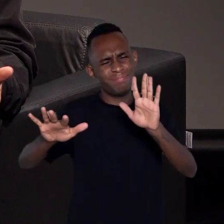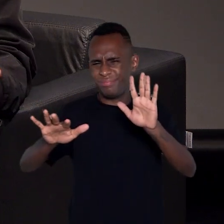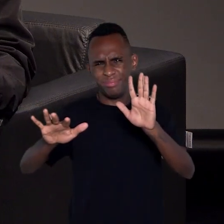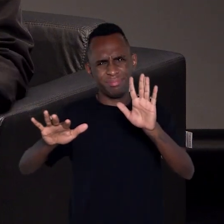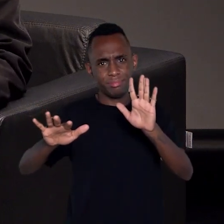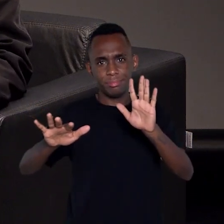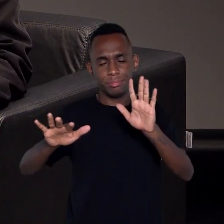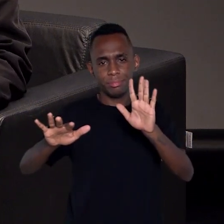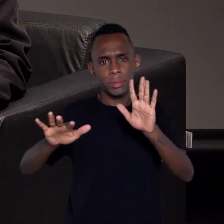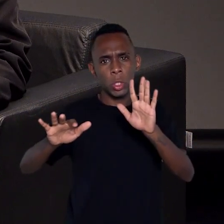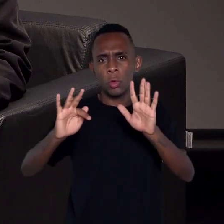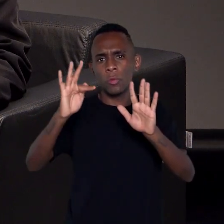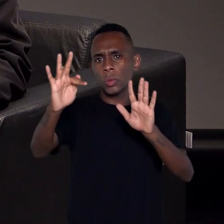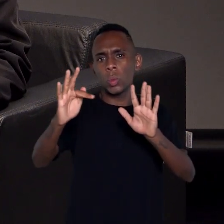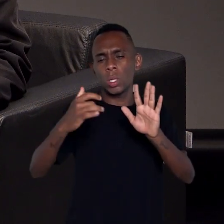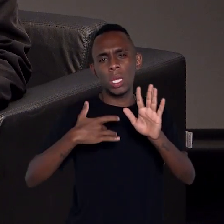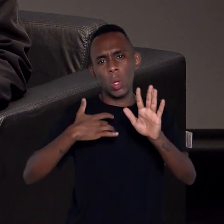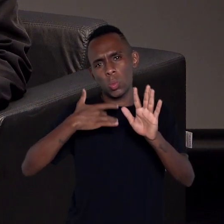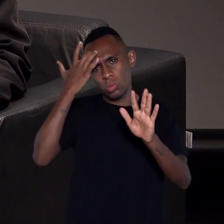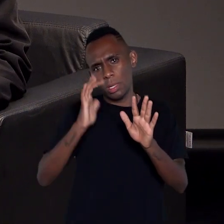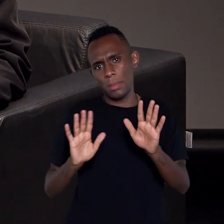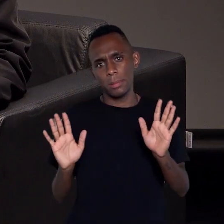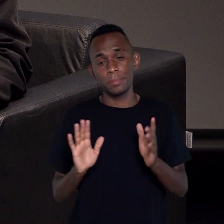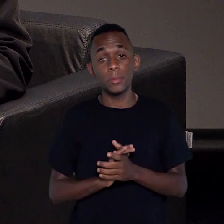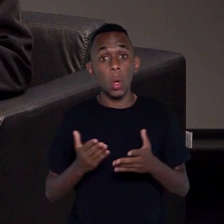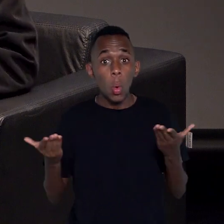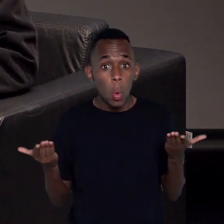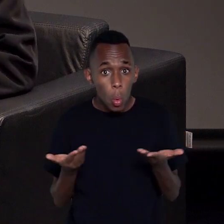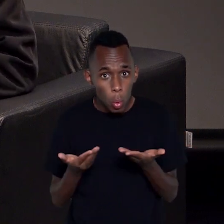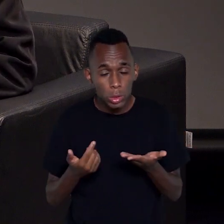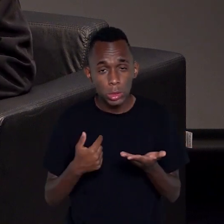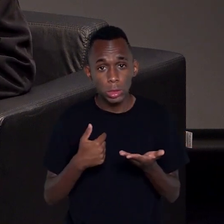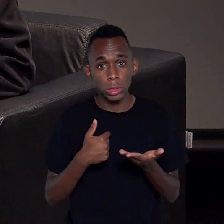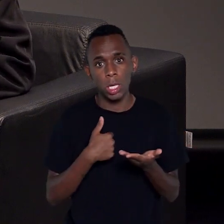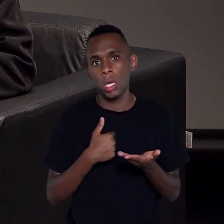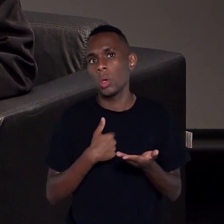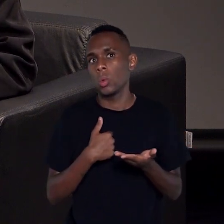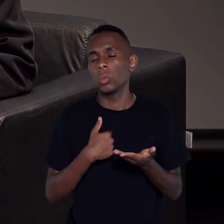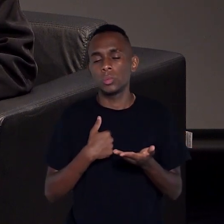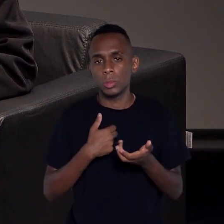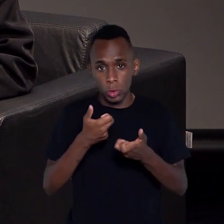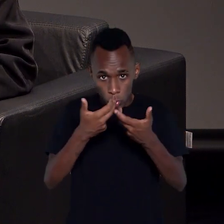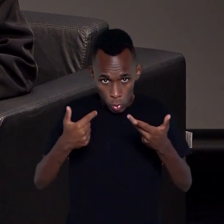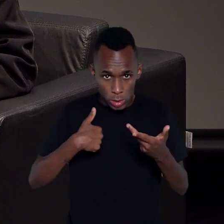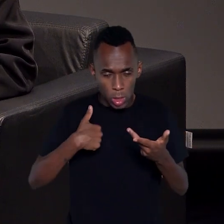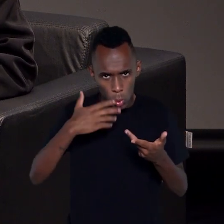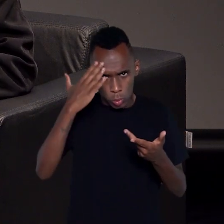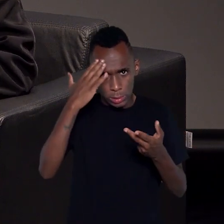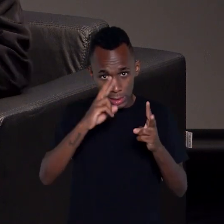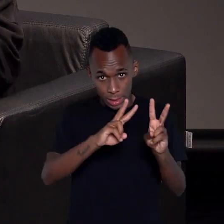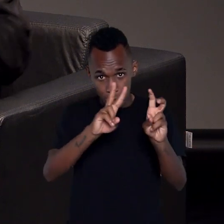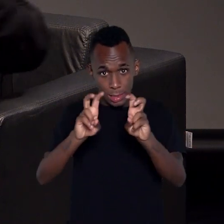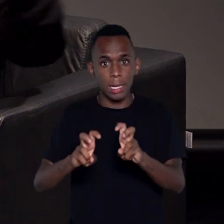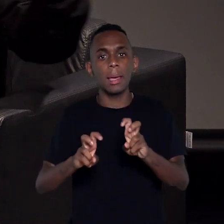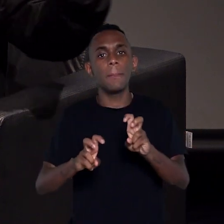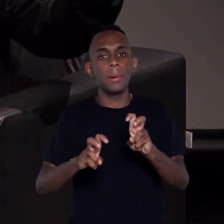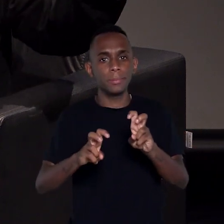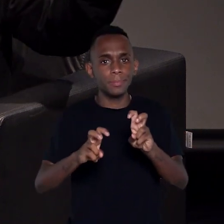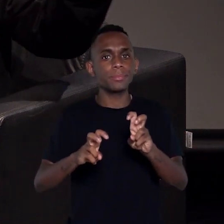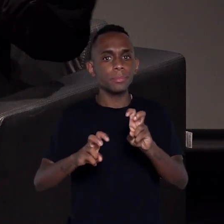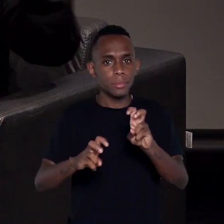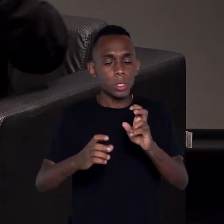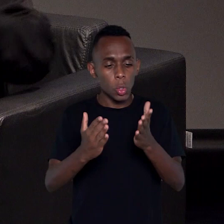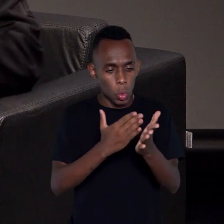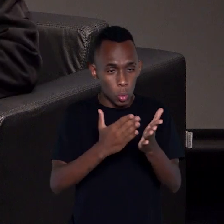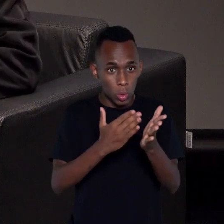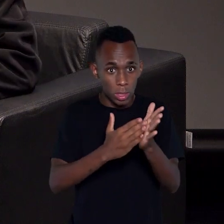quem essa história encontraria. E hoje eu fico... Bom, muito do que eu sei sobre isso, né, sobre esse movimento